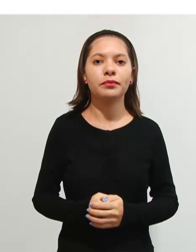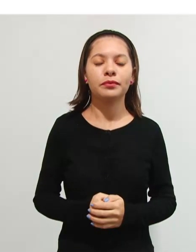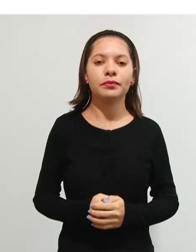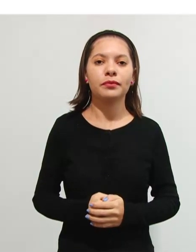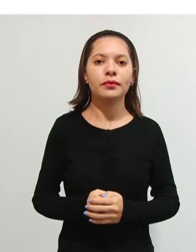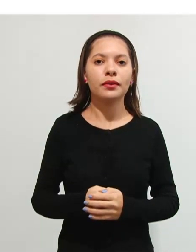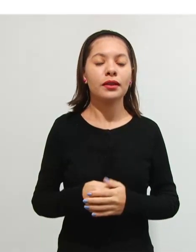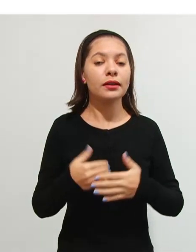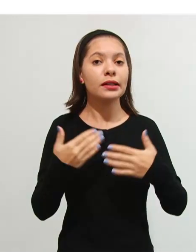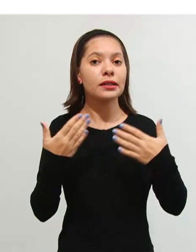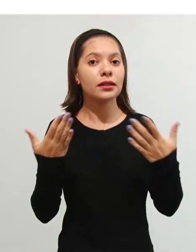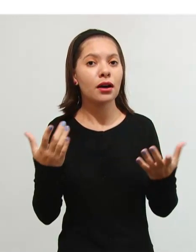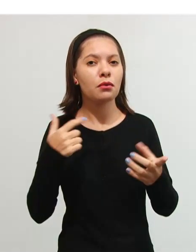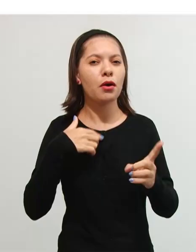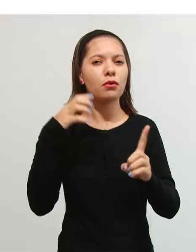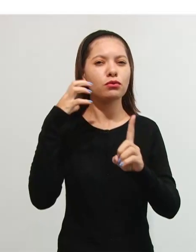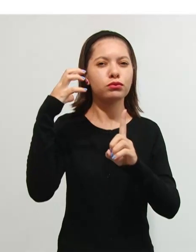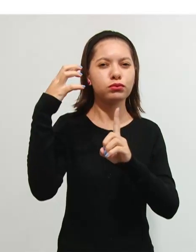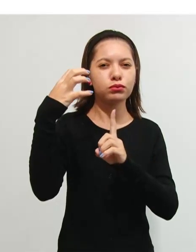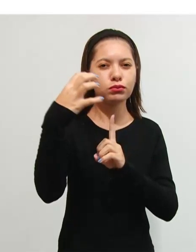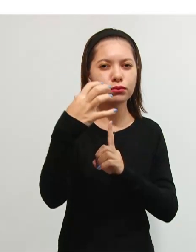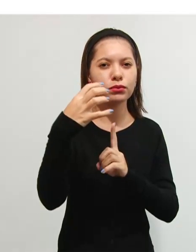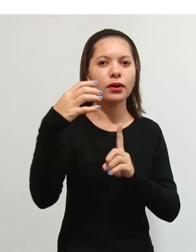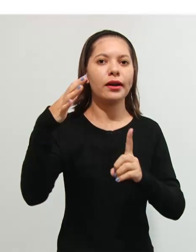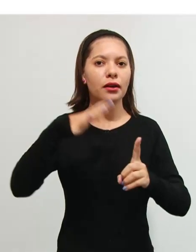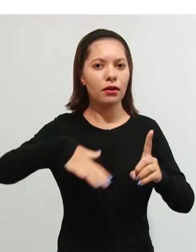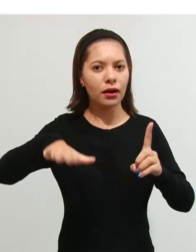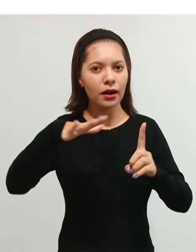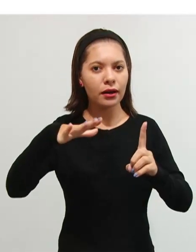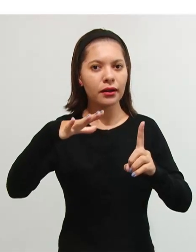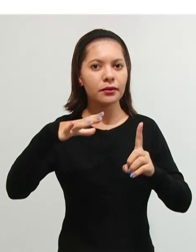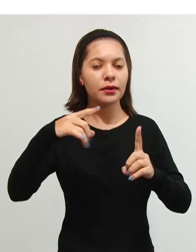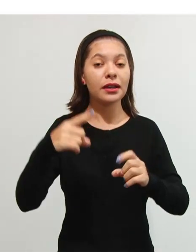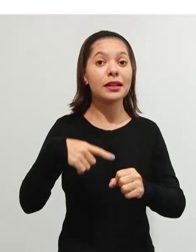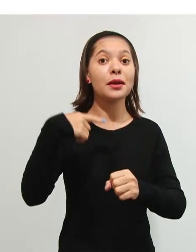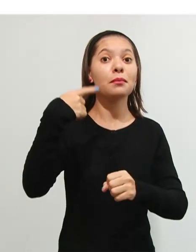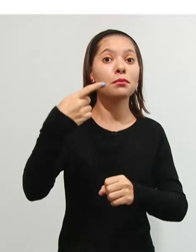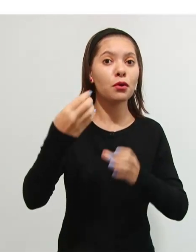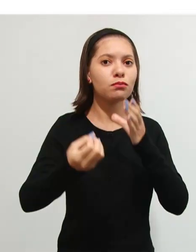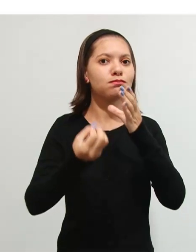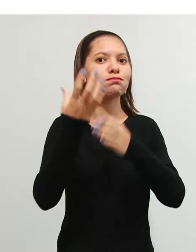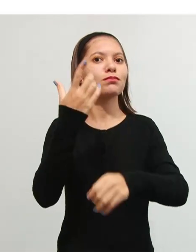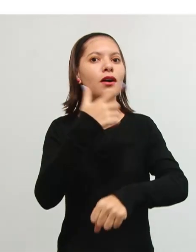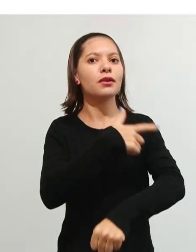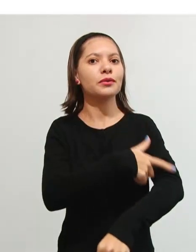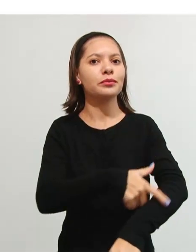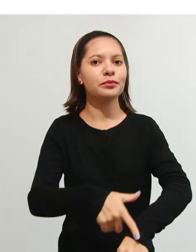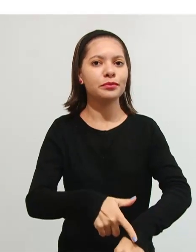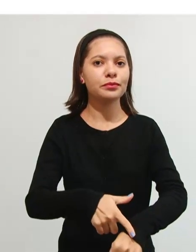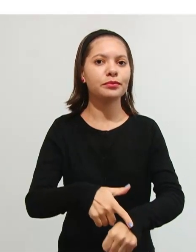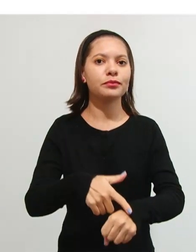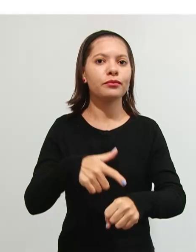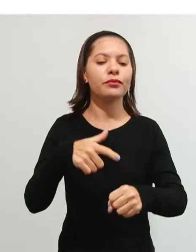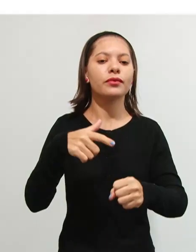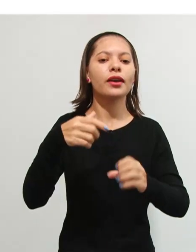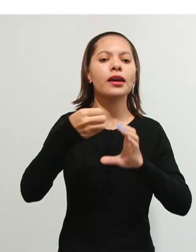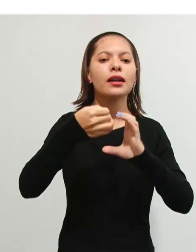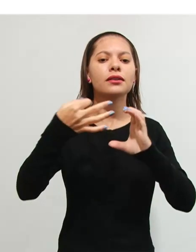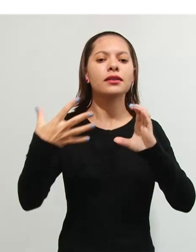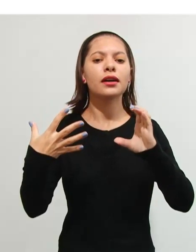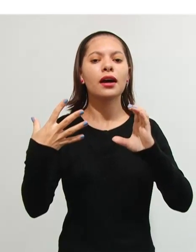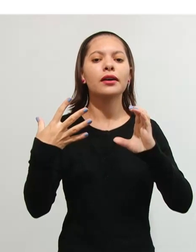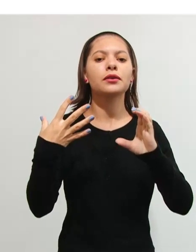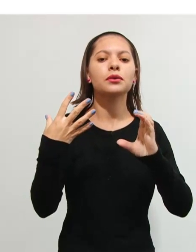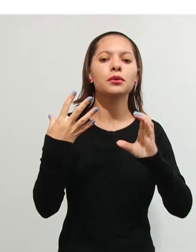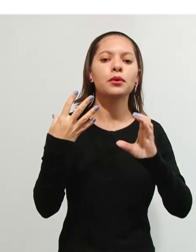um determinado estímulo pelo meu ambiente, o que me gerava um comportamento. Ele foi classificado como radical porque